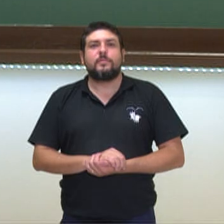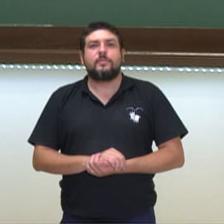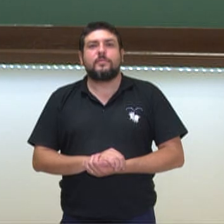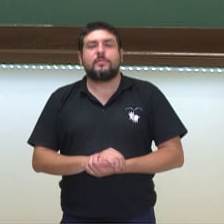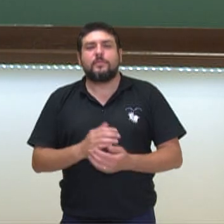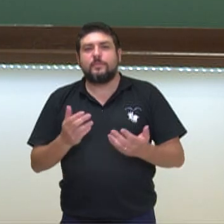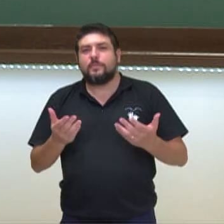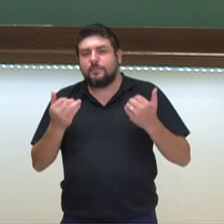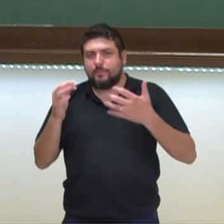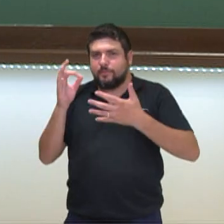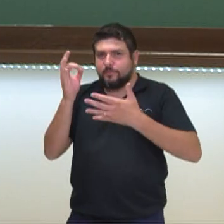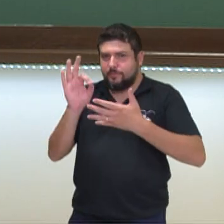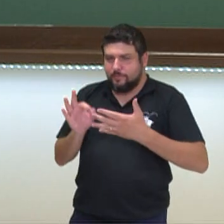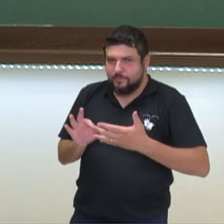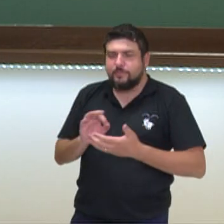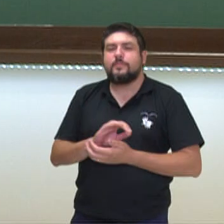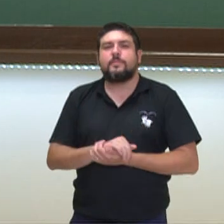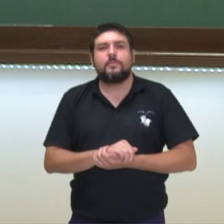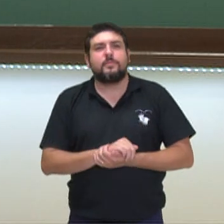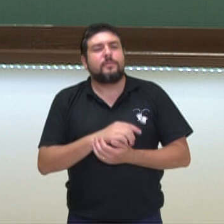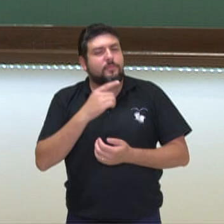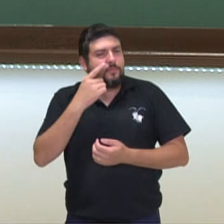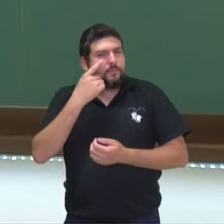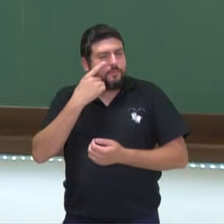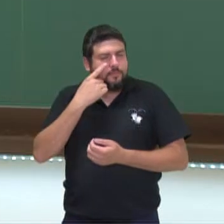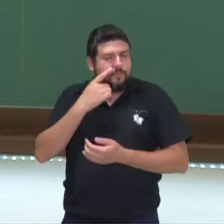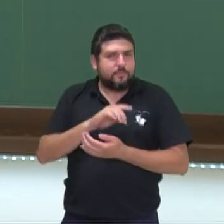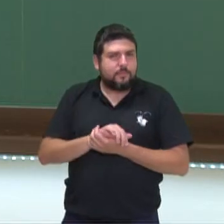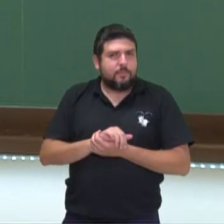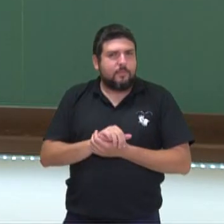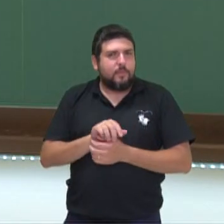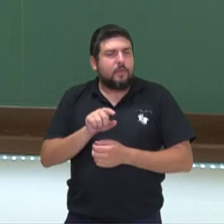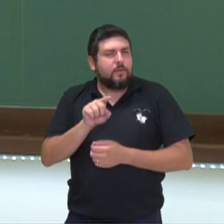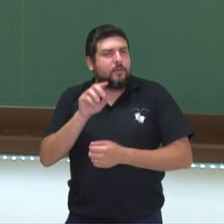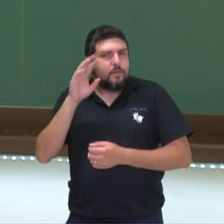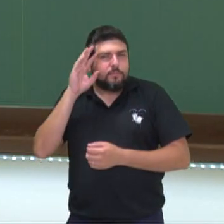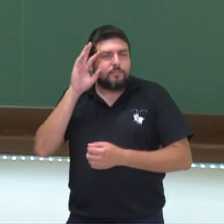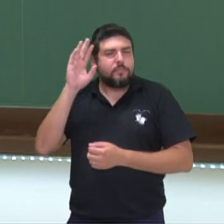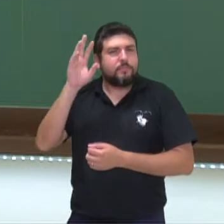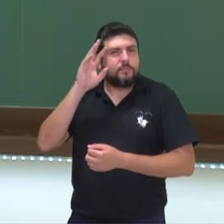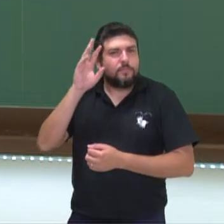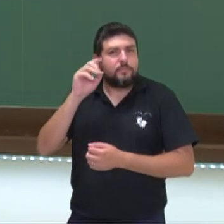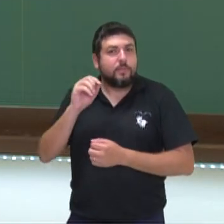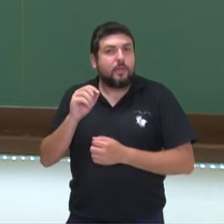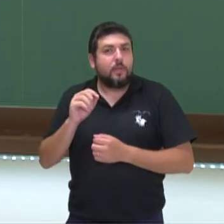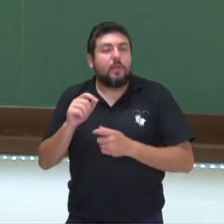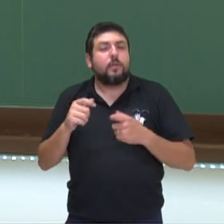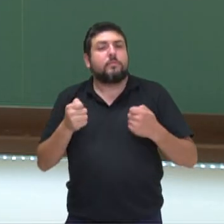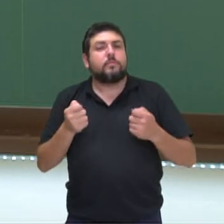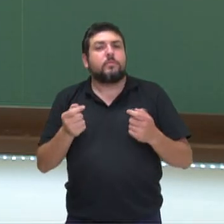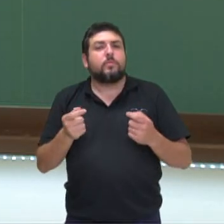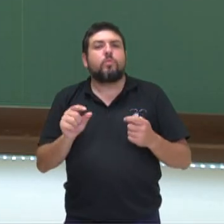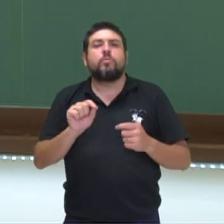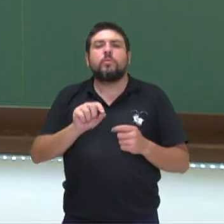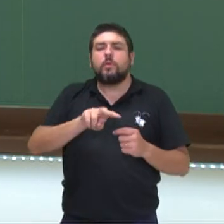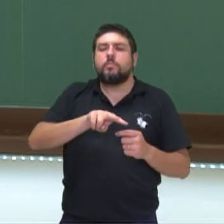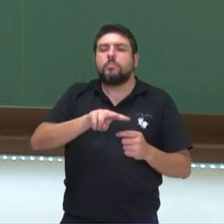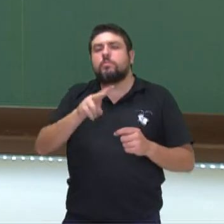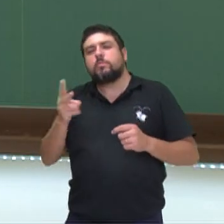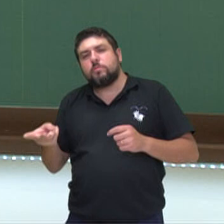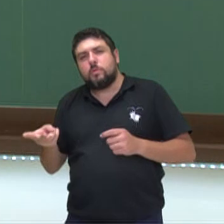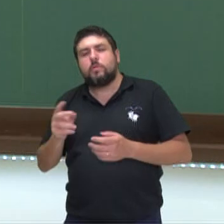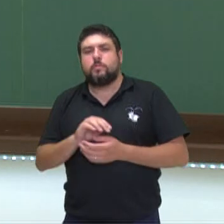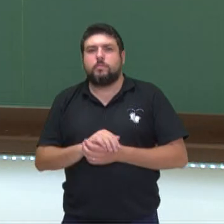Vamos corrigir então? Veja, você vai ter que pensar na operação inversa, ou